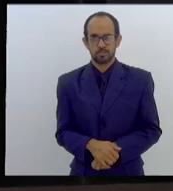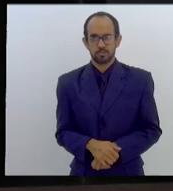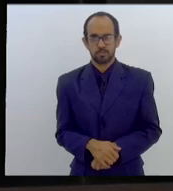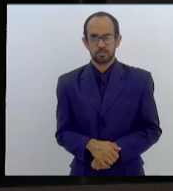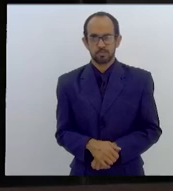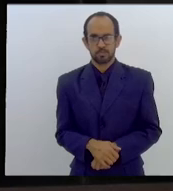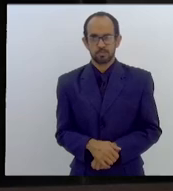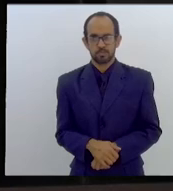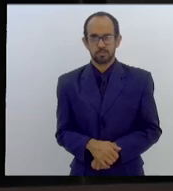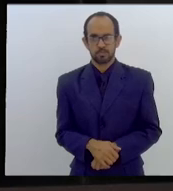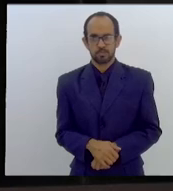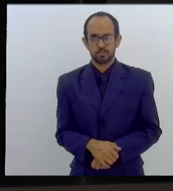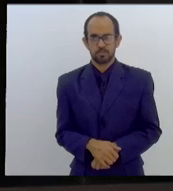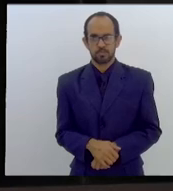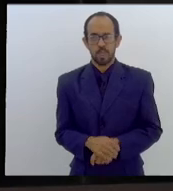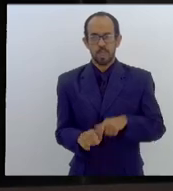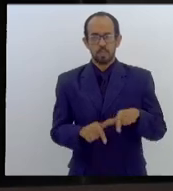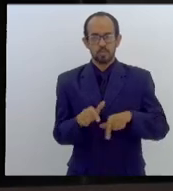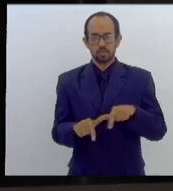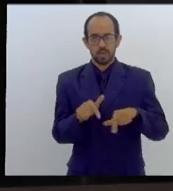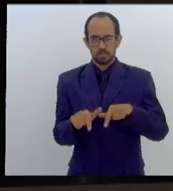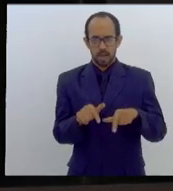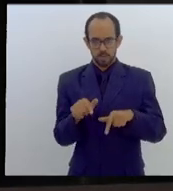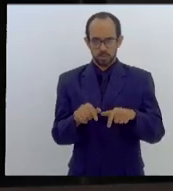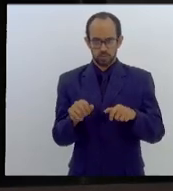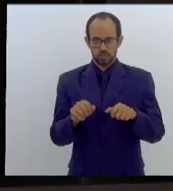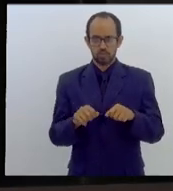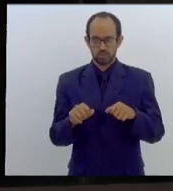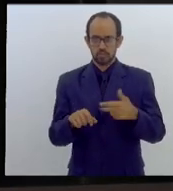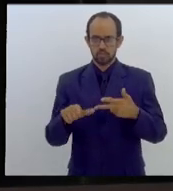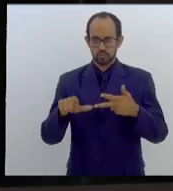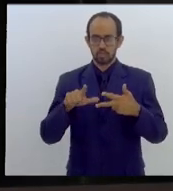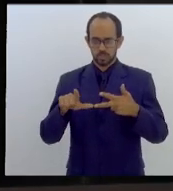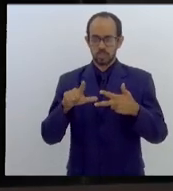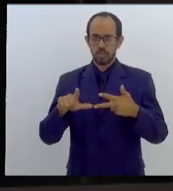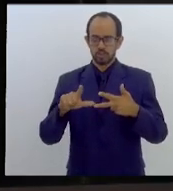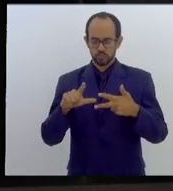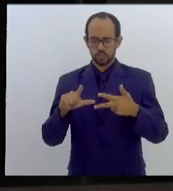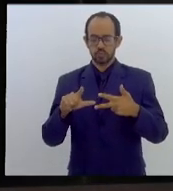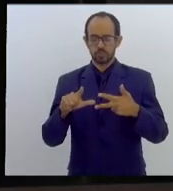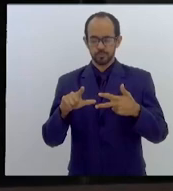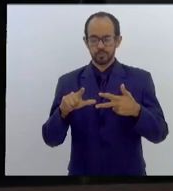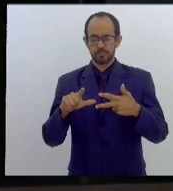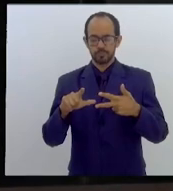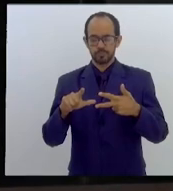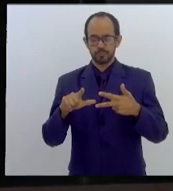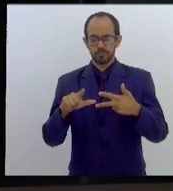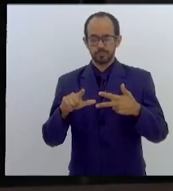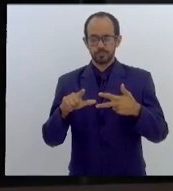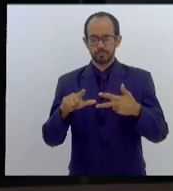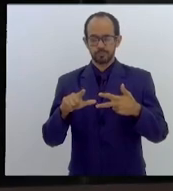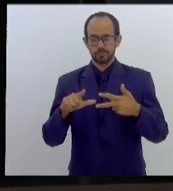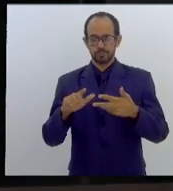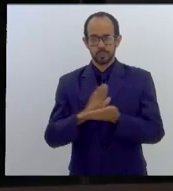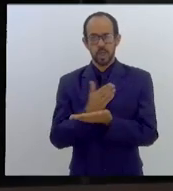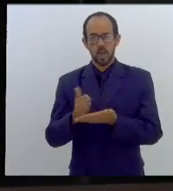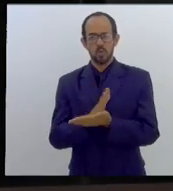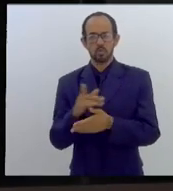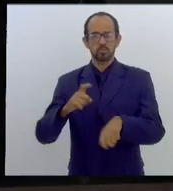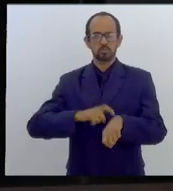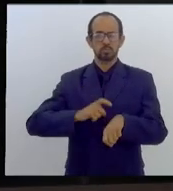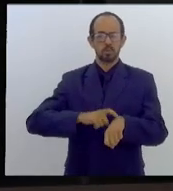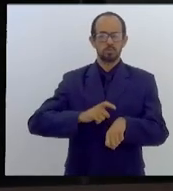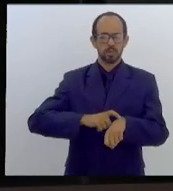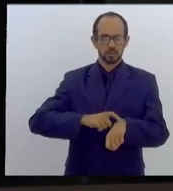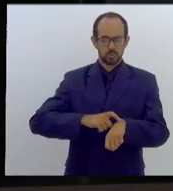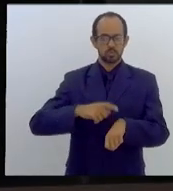nas atividades exercidas pelo Legislativo, tem momentos de